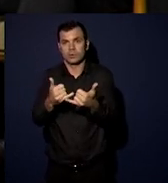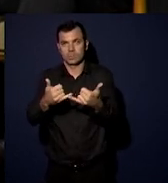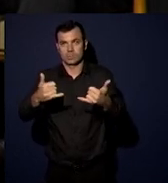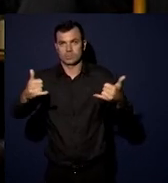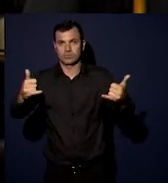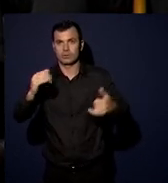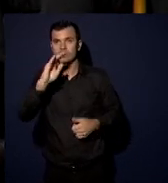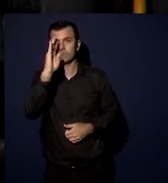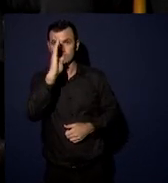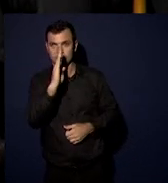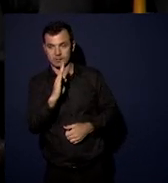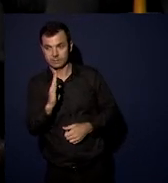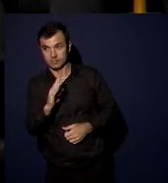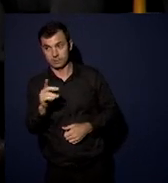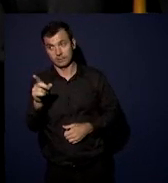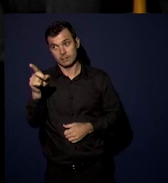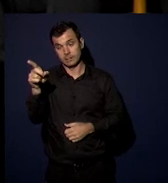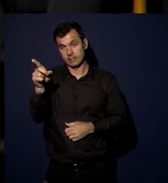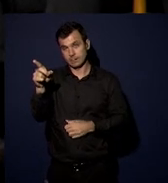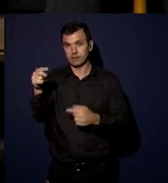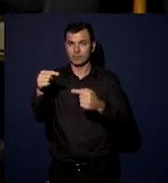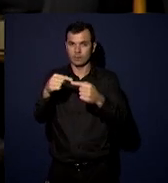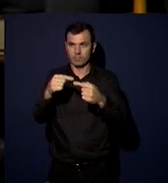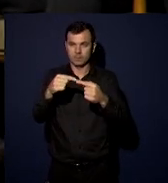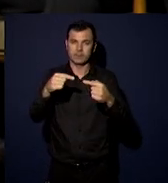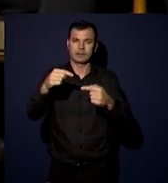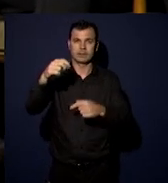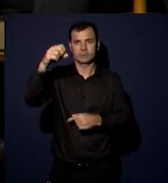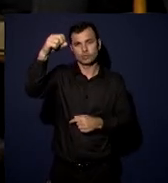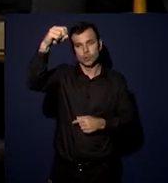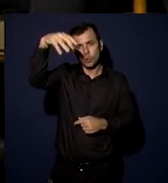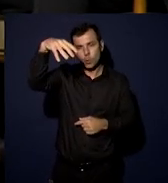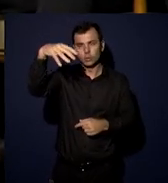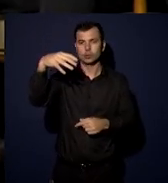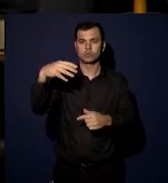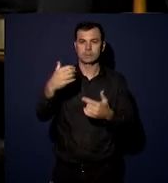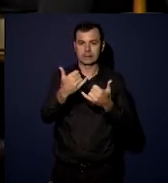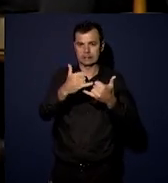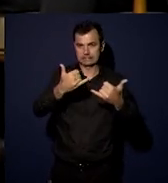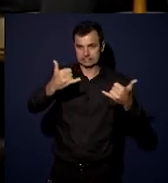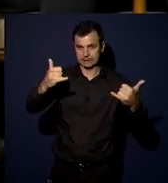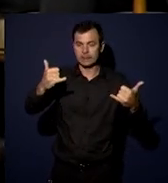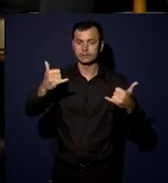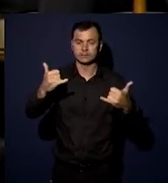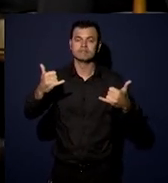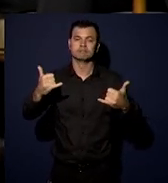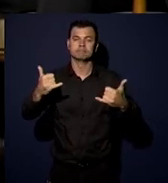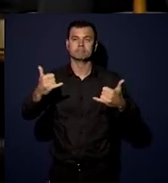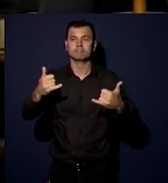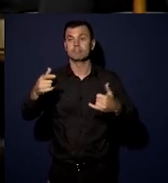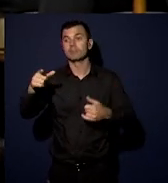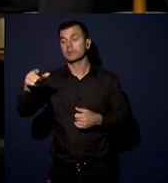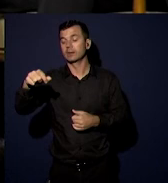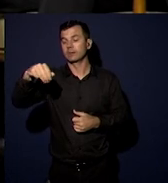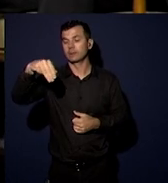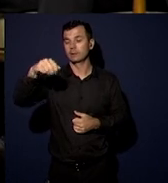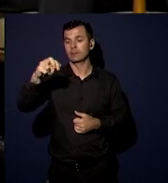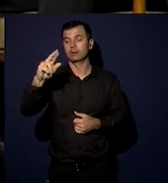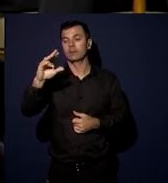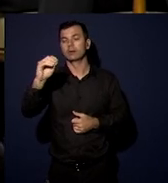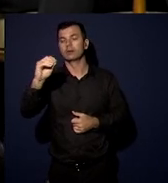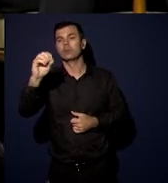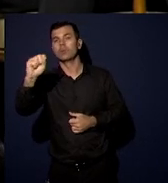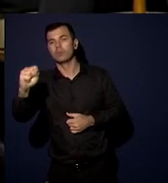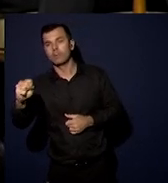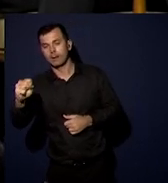um deles vem mais do ângulo da eletricidade um grande gerador elétrico eu Marcos vendo mais do